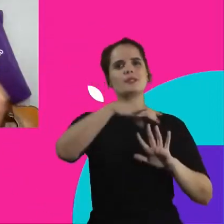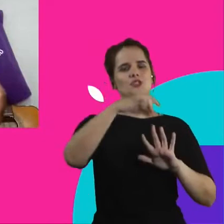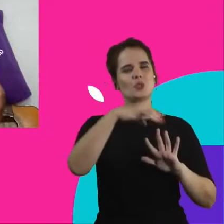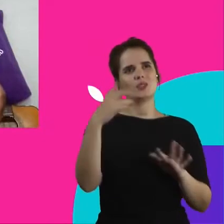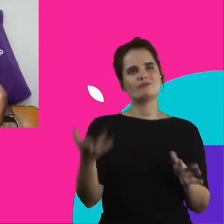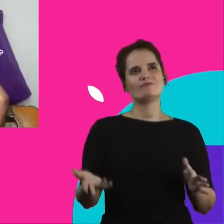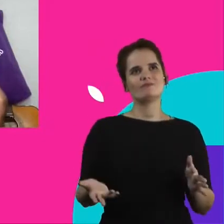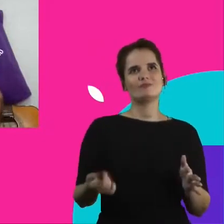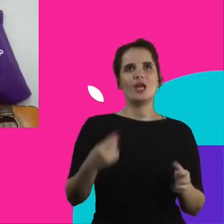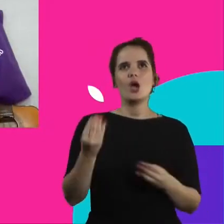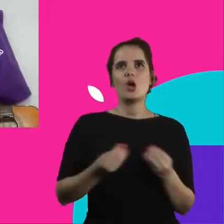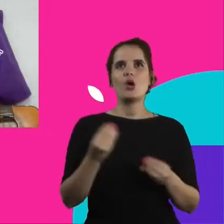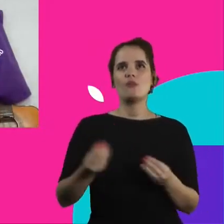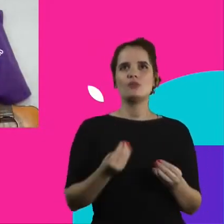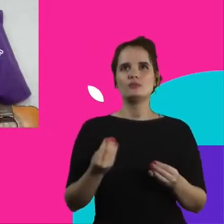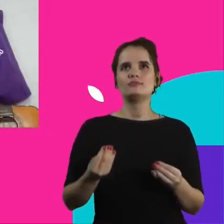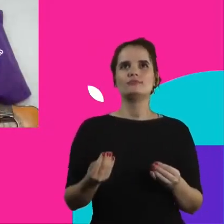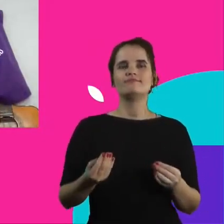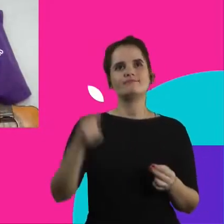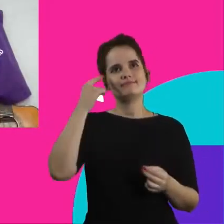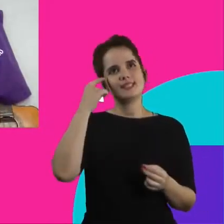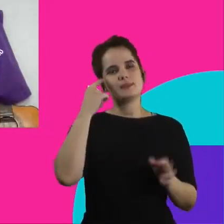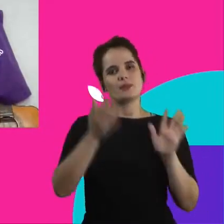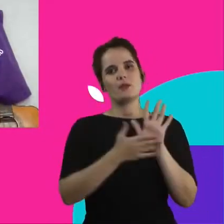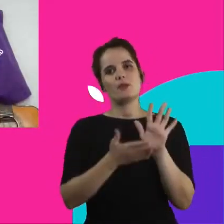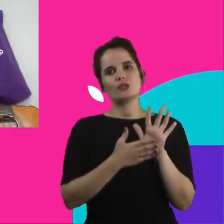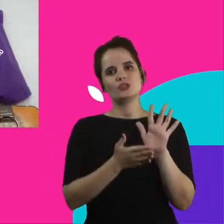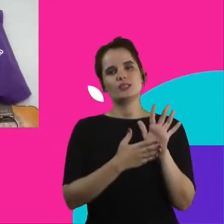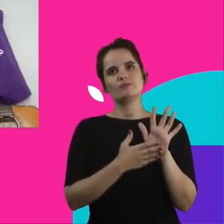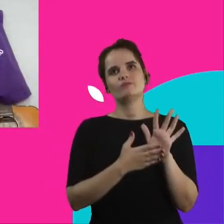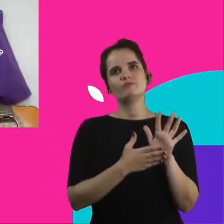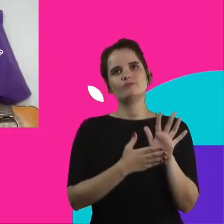onde, né, essa proposta de